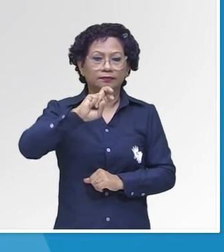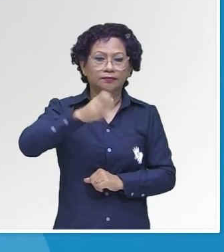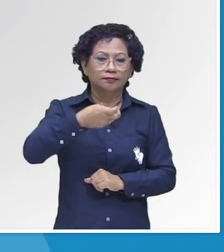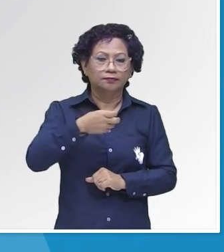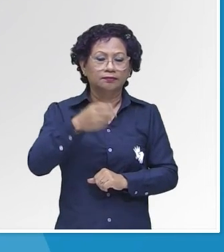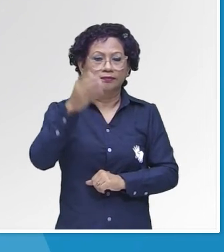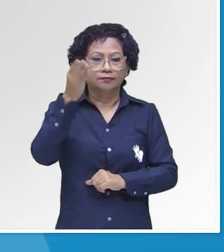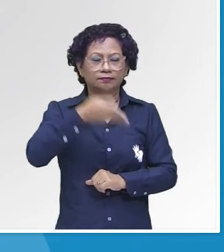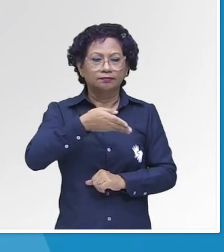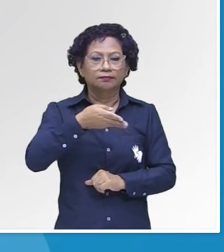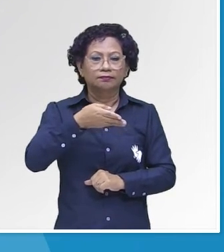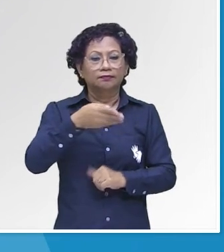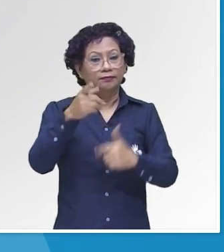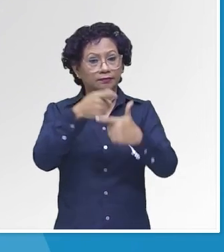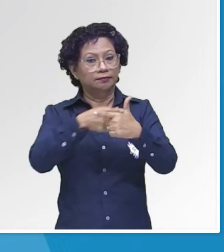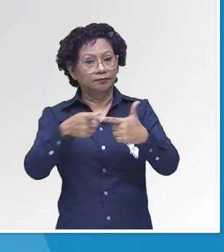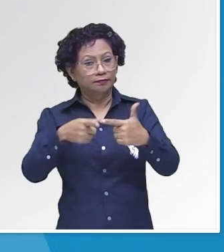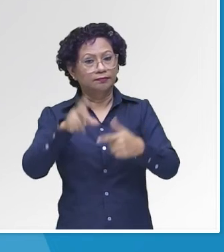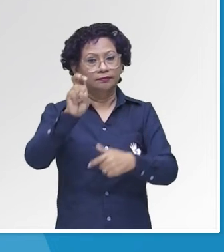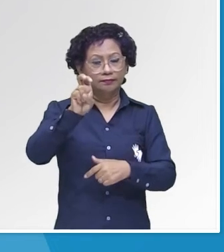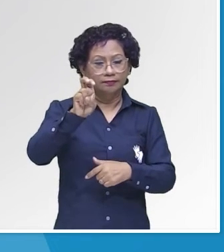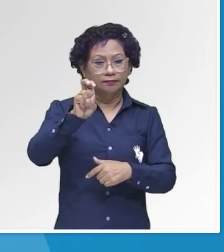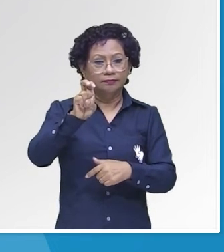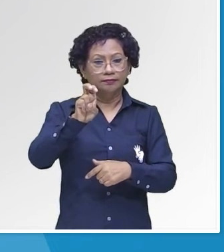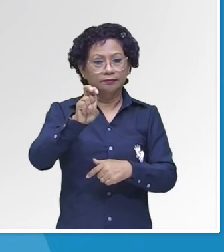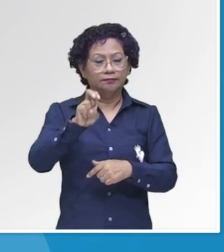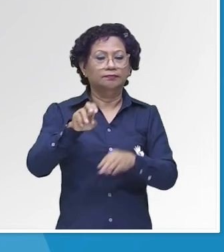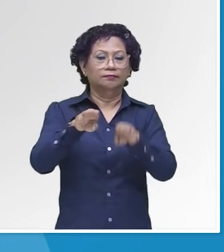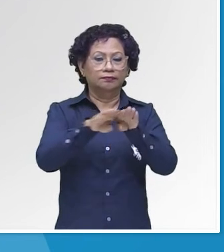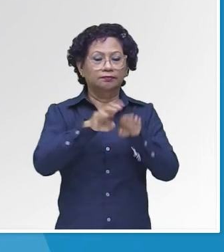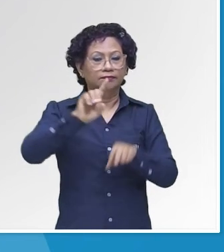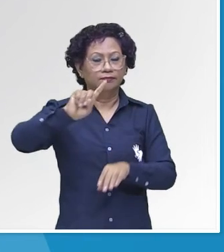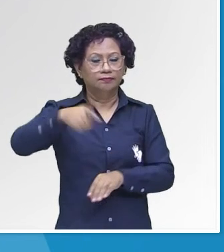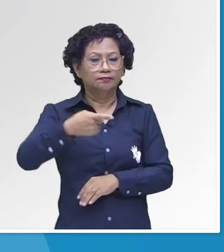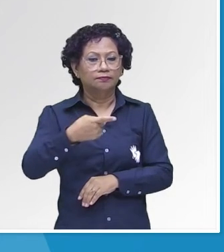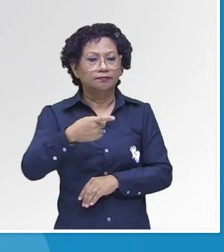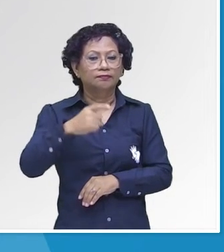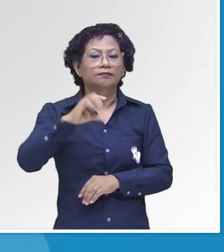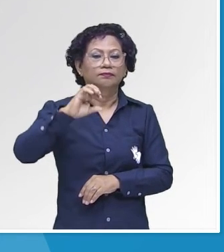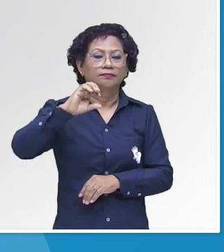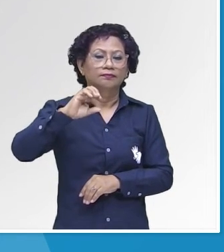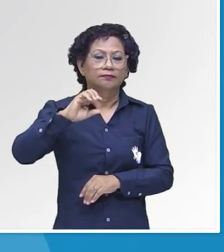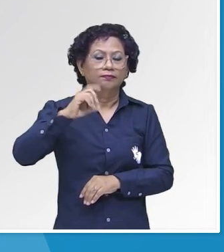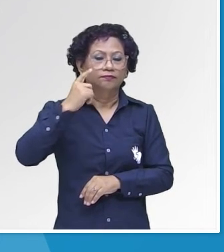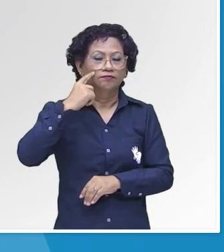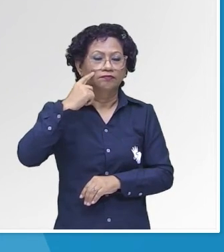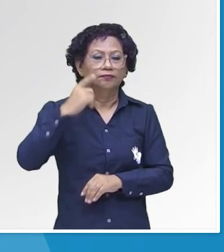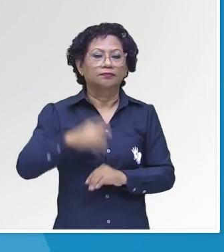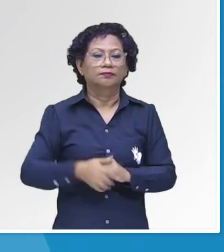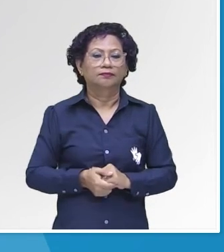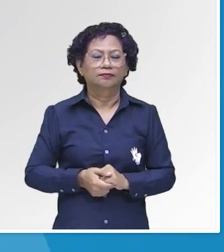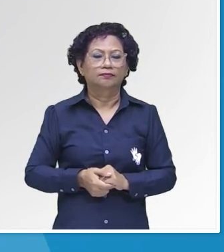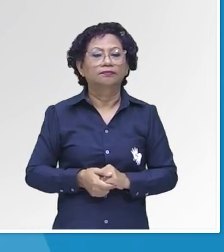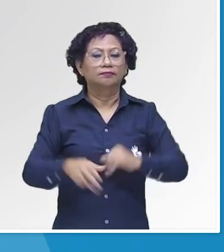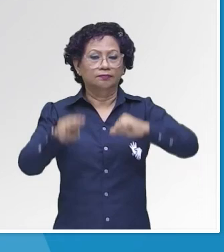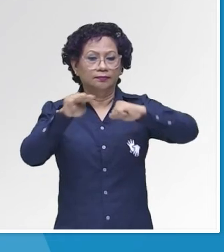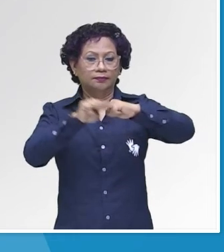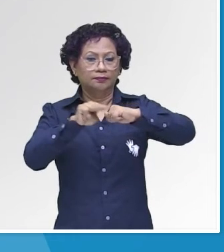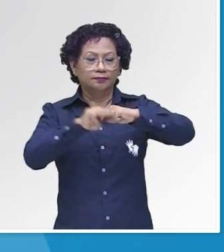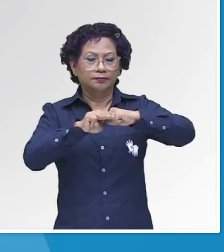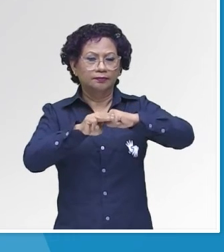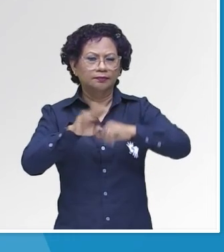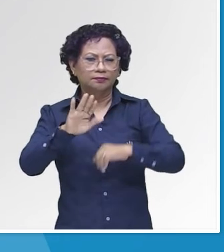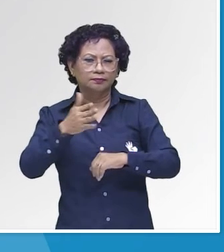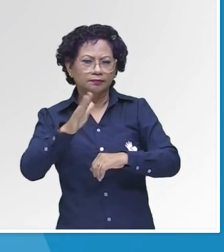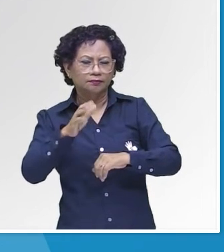ok? Então, 1.000 é a média salarial aqui dessa empresa. Vamos voltar na